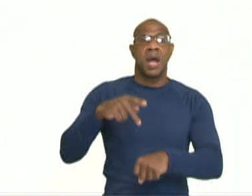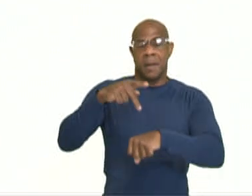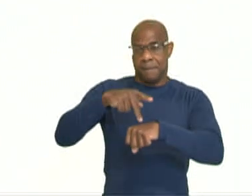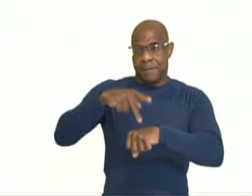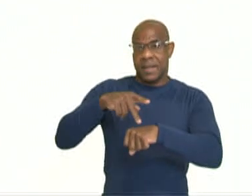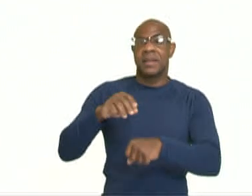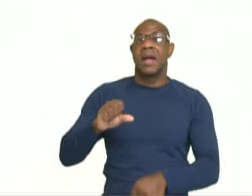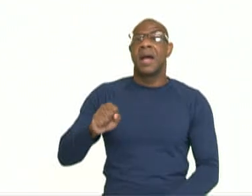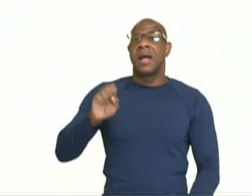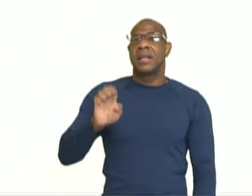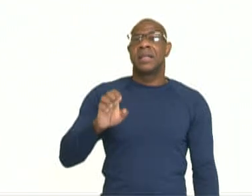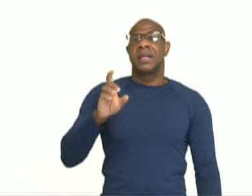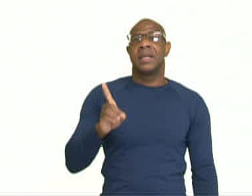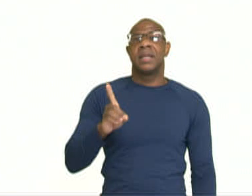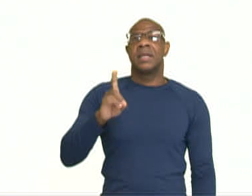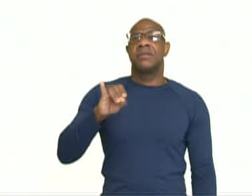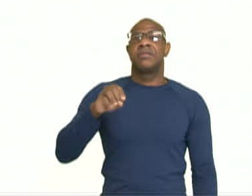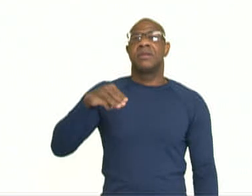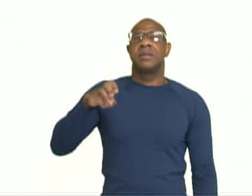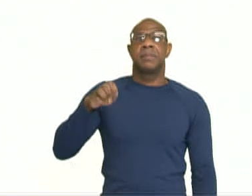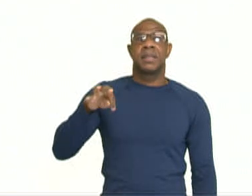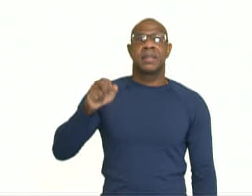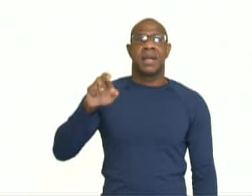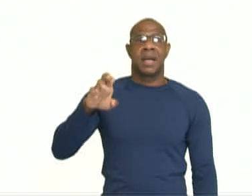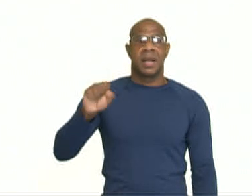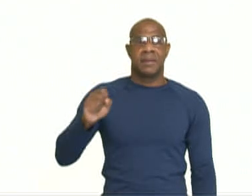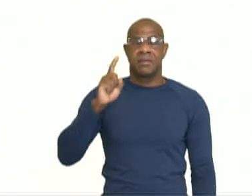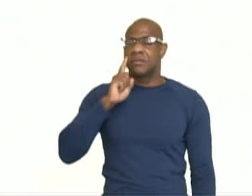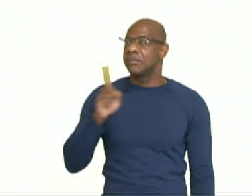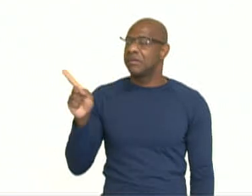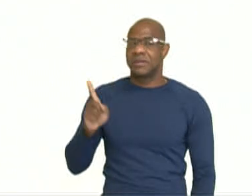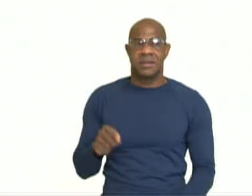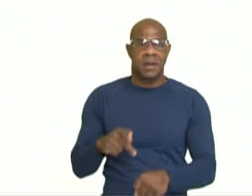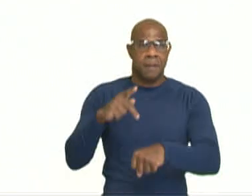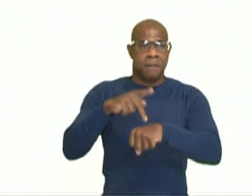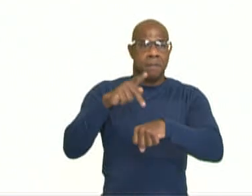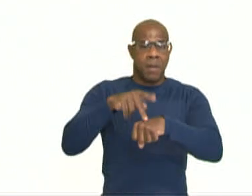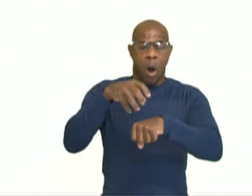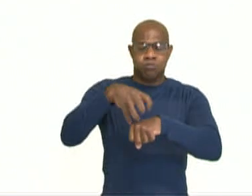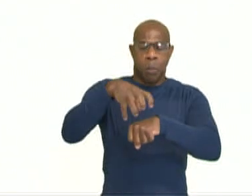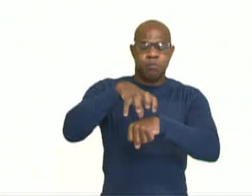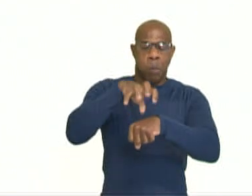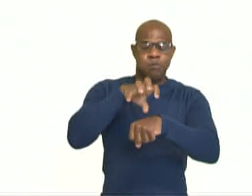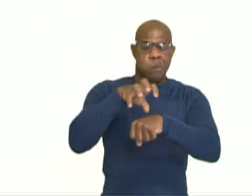rocha sedimentar nós vemos que ela literalmente é o resíduo,